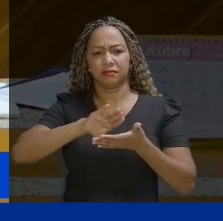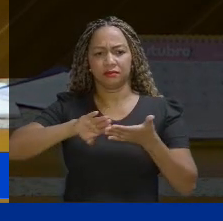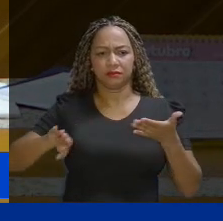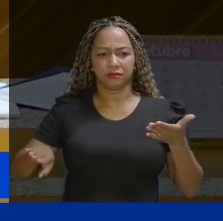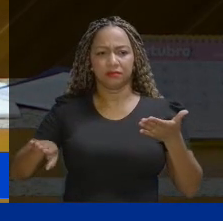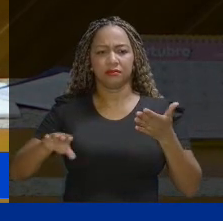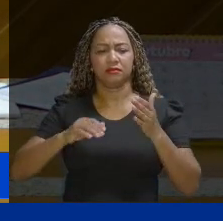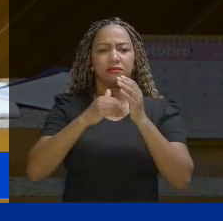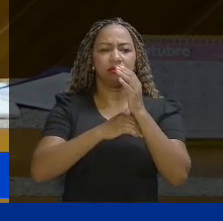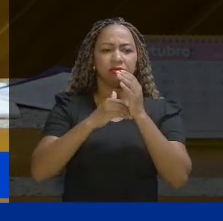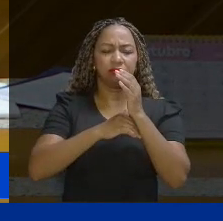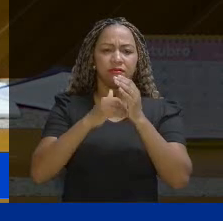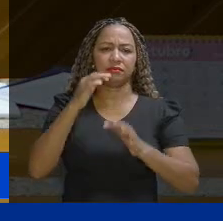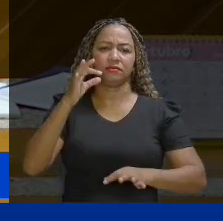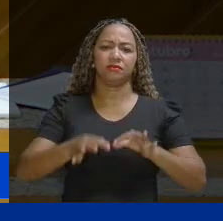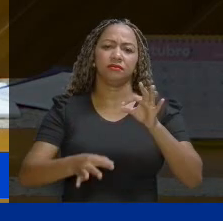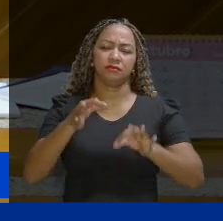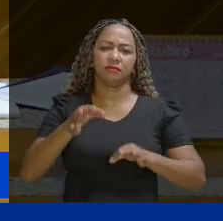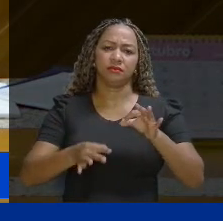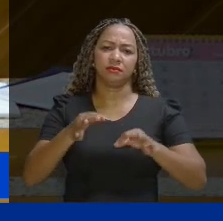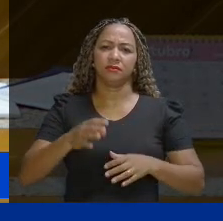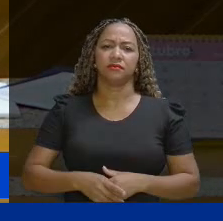retirando o segredo de justiça.